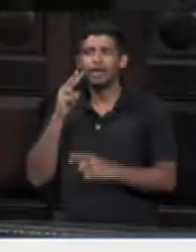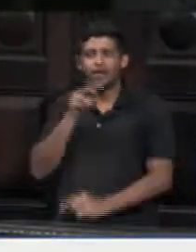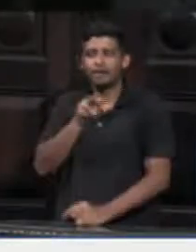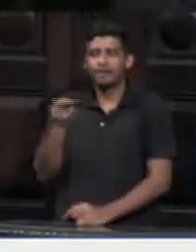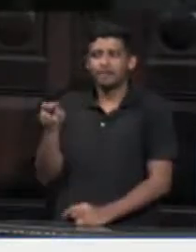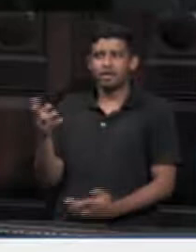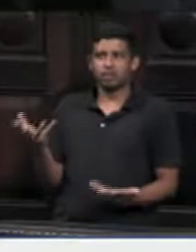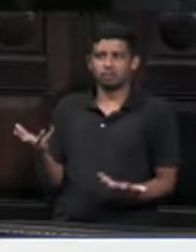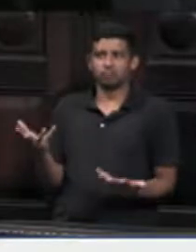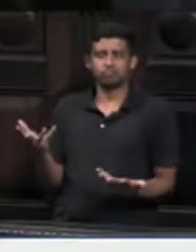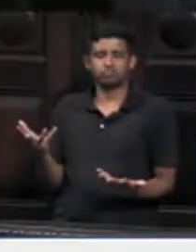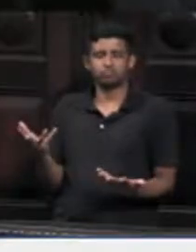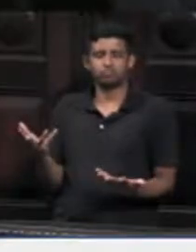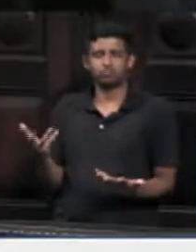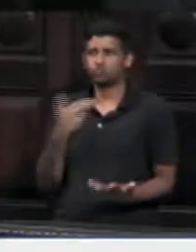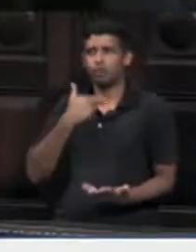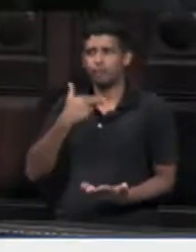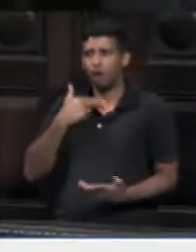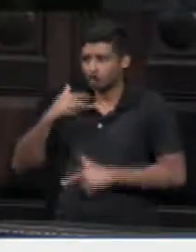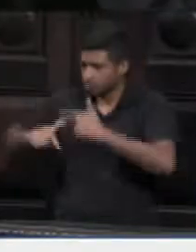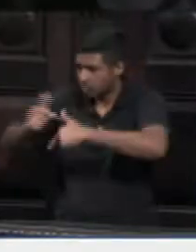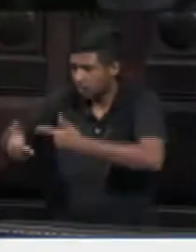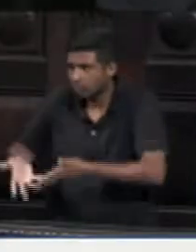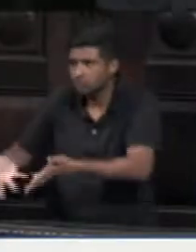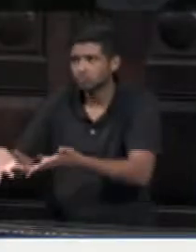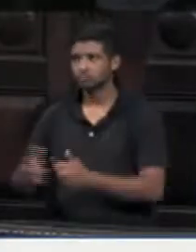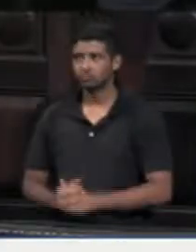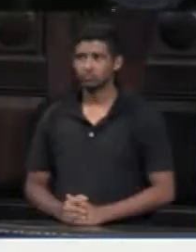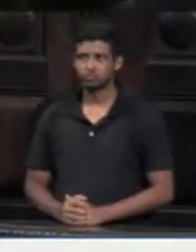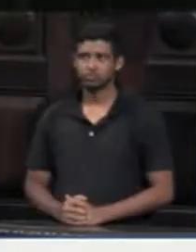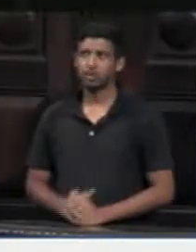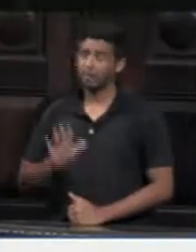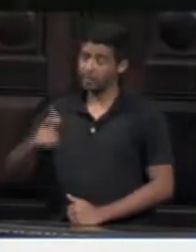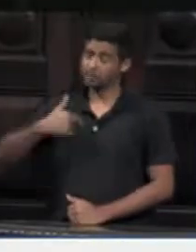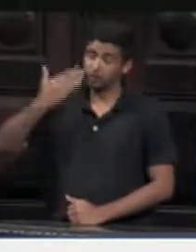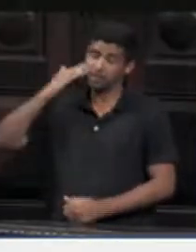mais essa execução, mas compreendo